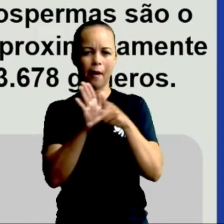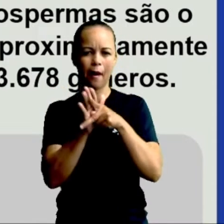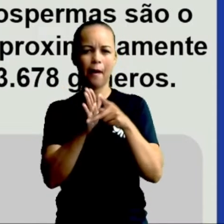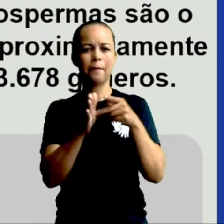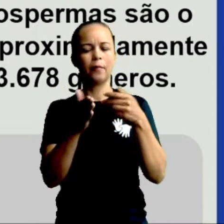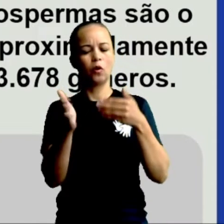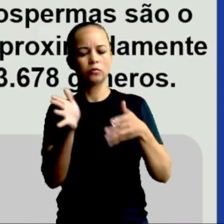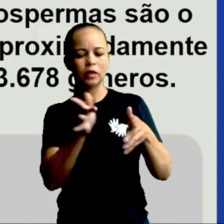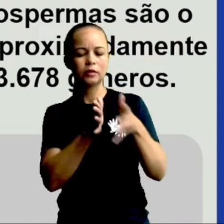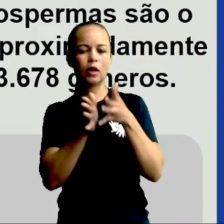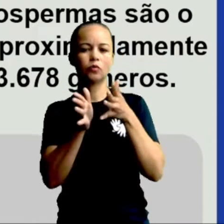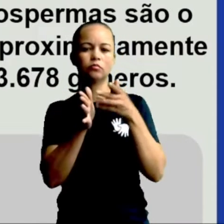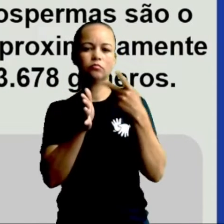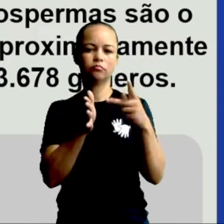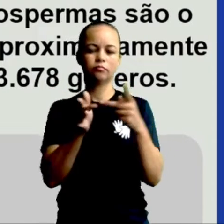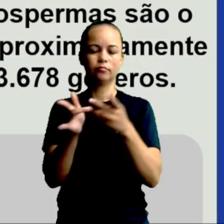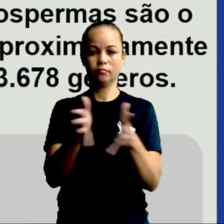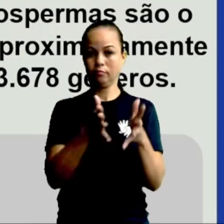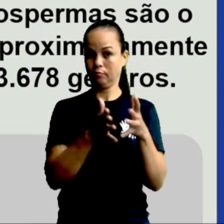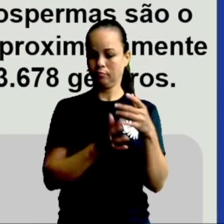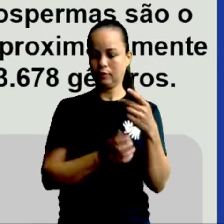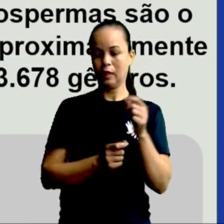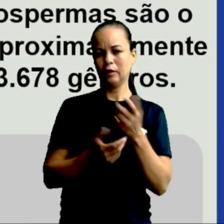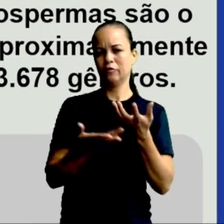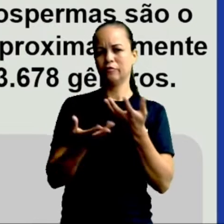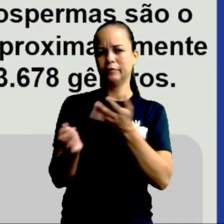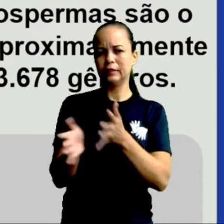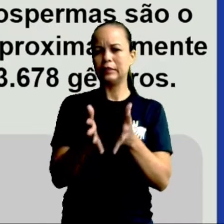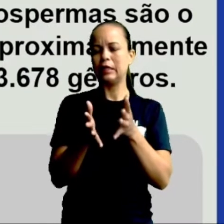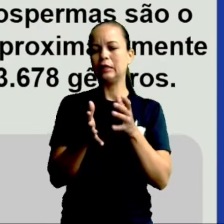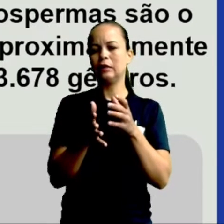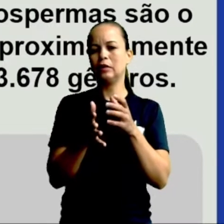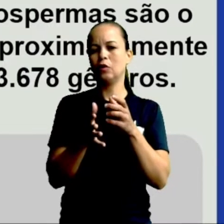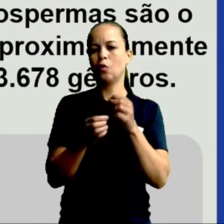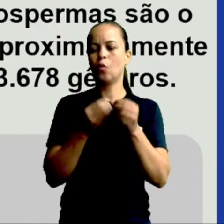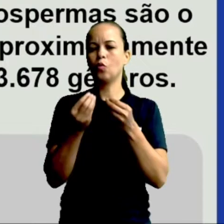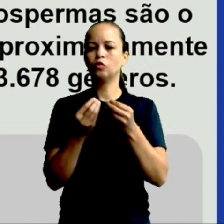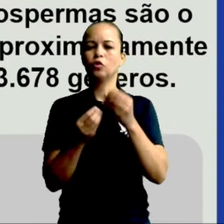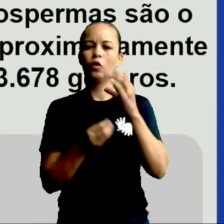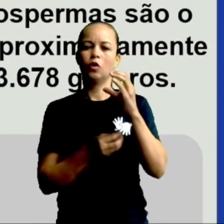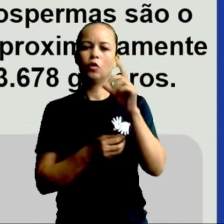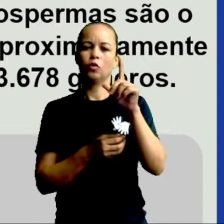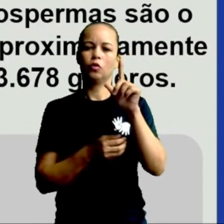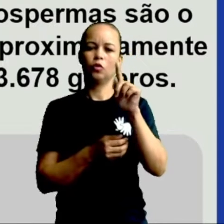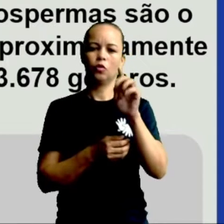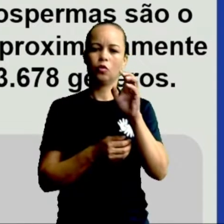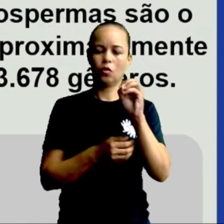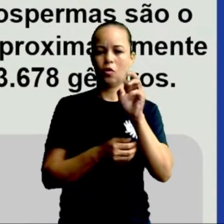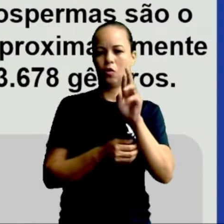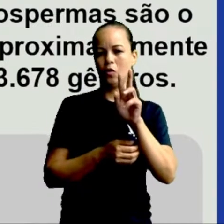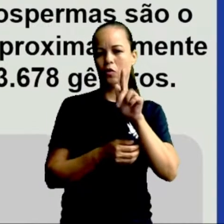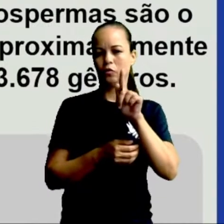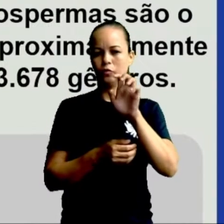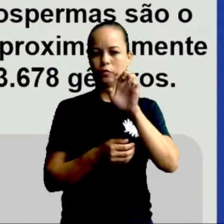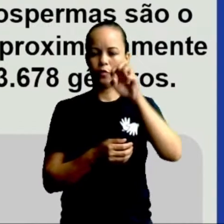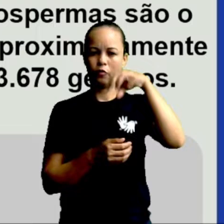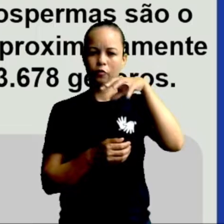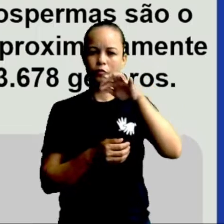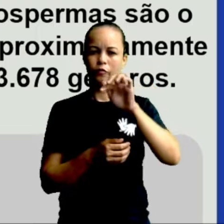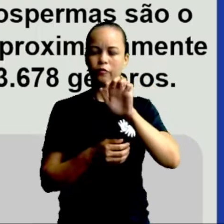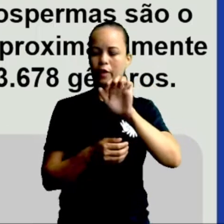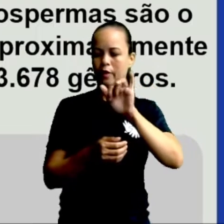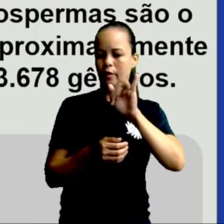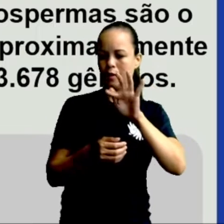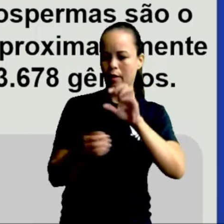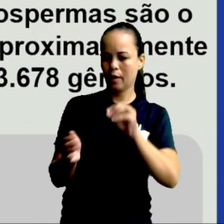vantagem para esses caras serem verdadeiros agentes cosmopolitas no nosso planetinha, na nossa casinha chamada